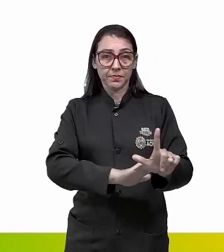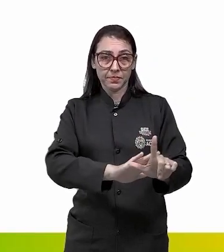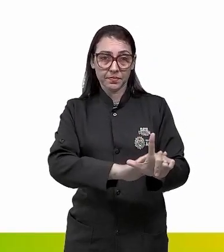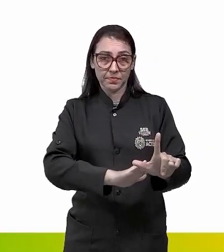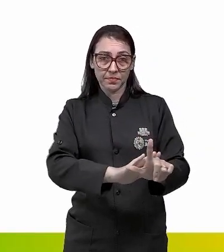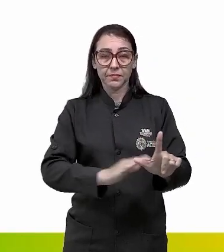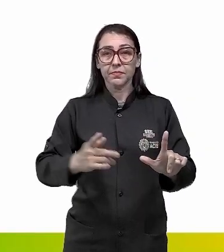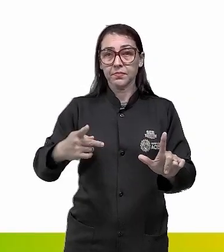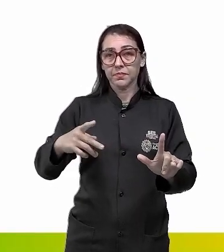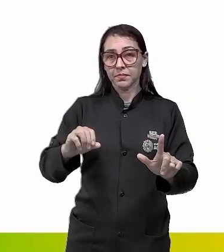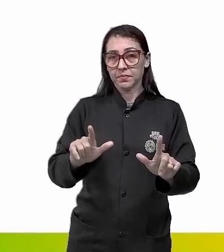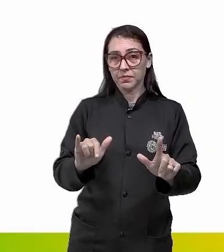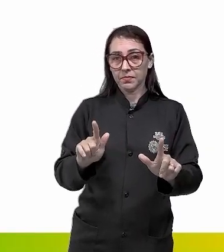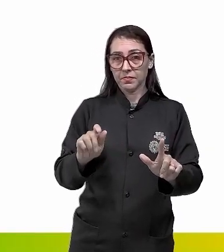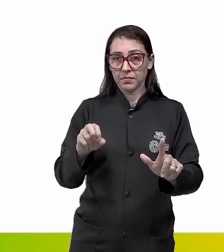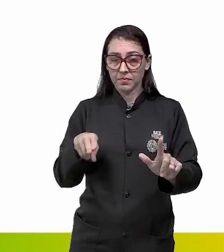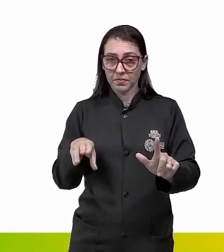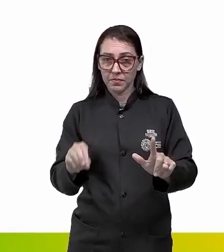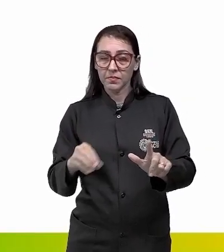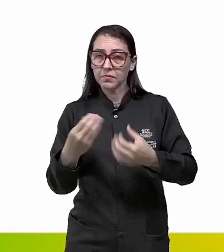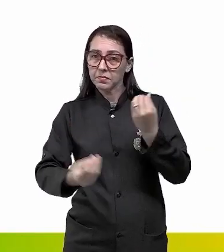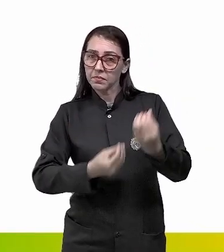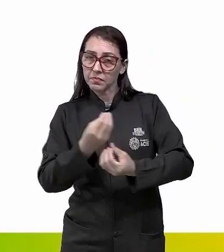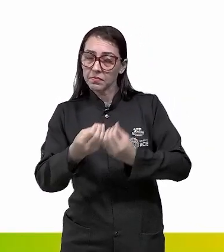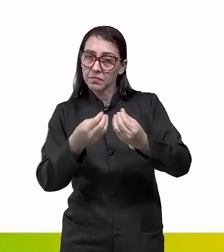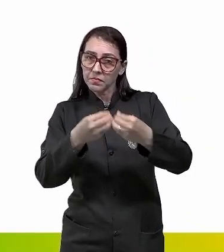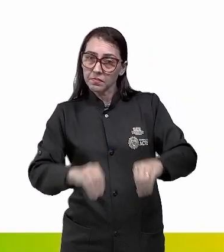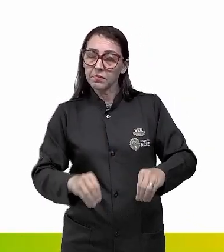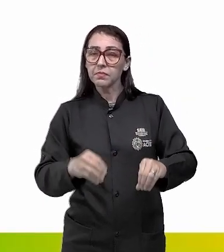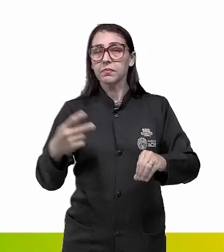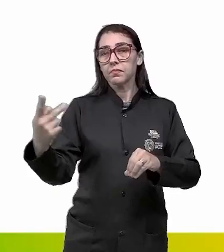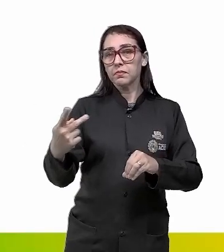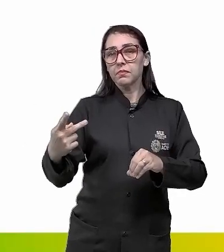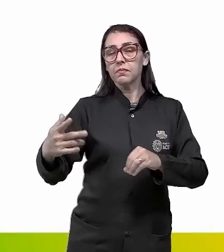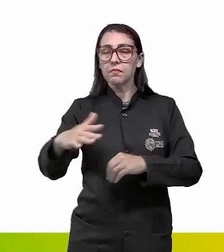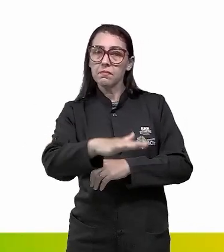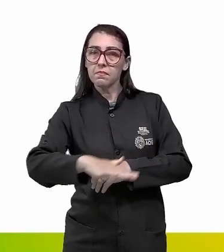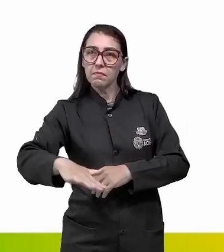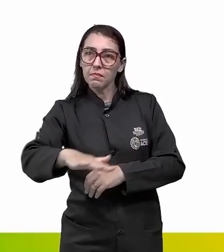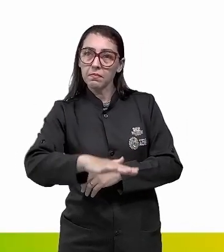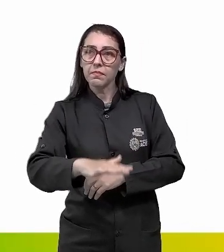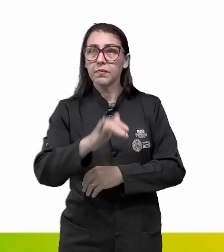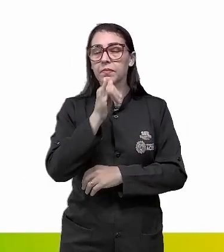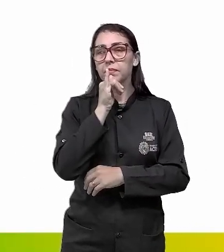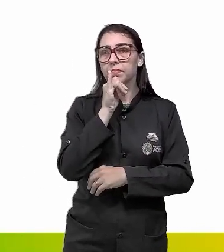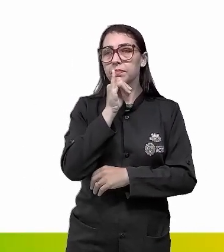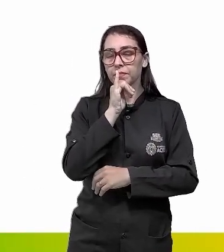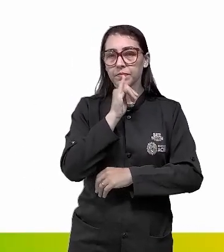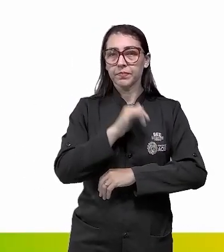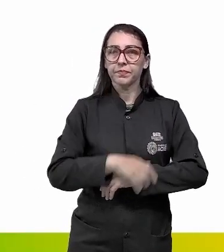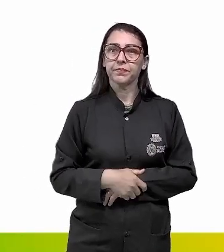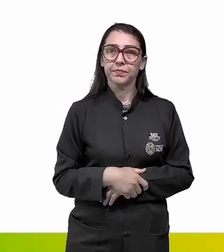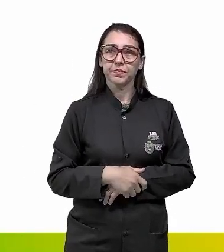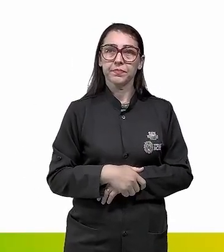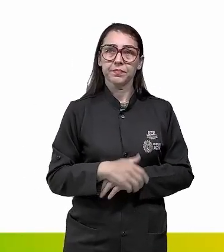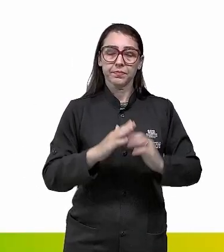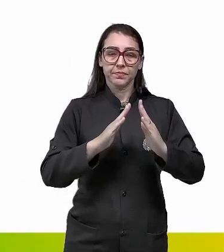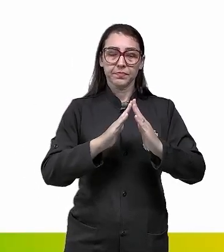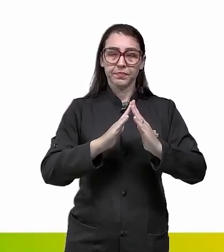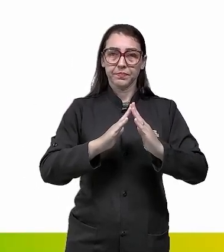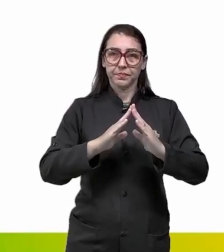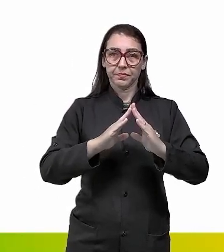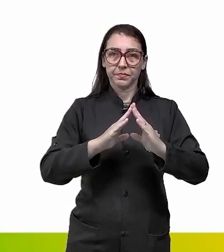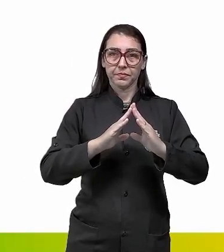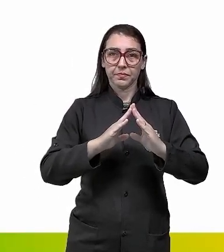regular, como isso afeta seu perímetro e sua área? Por exemplo, aqui, nesse triângulo, digamos que aqui